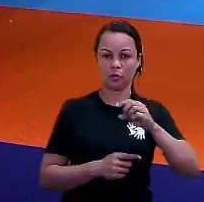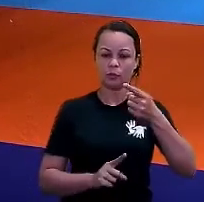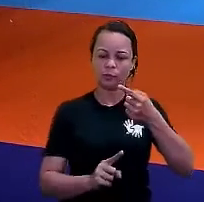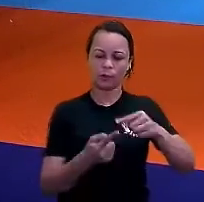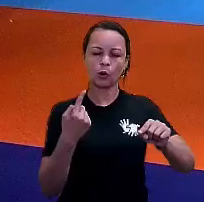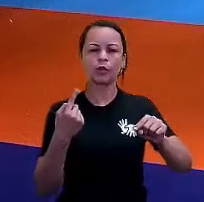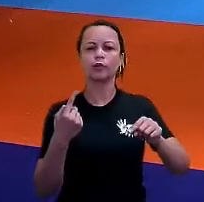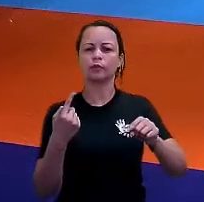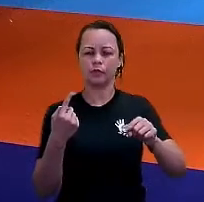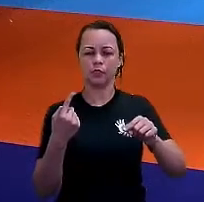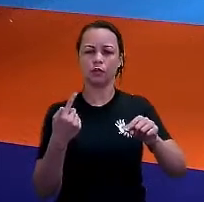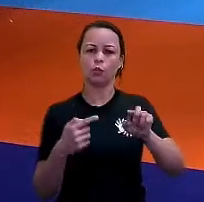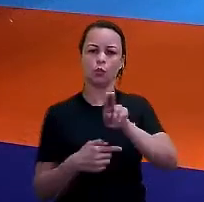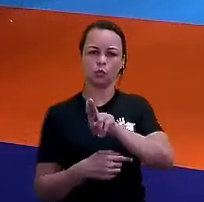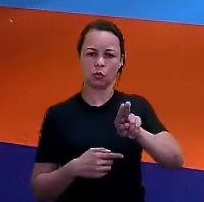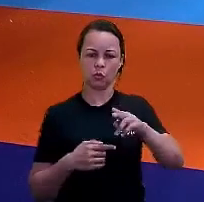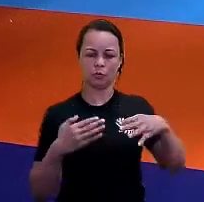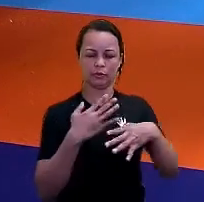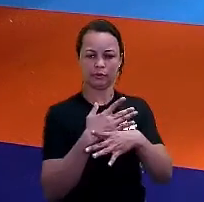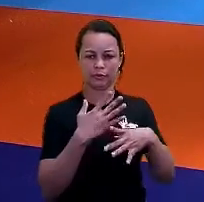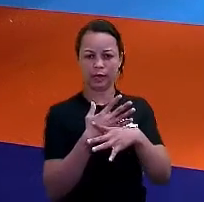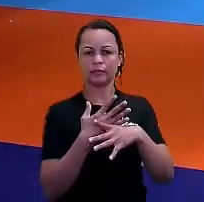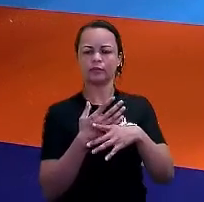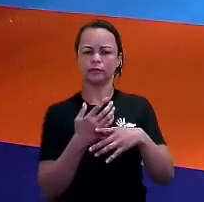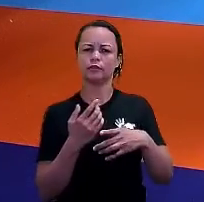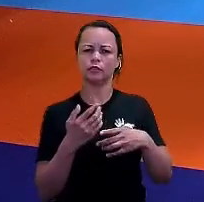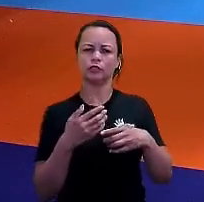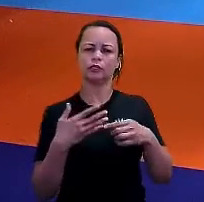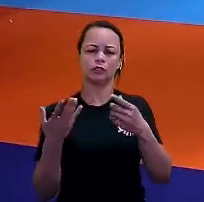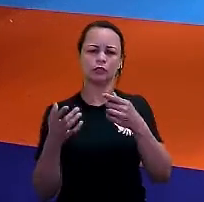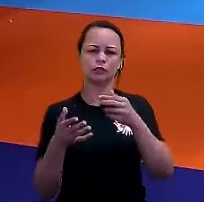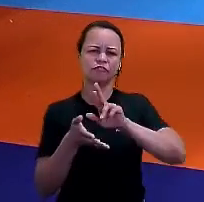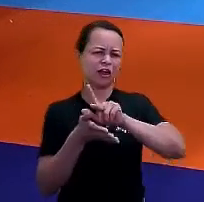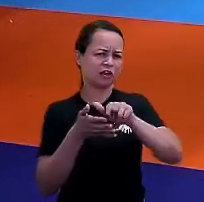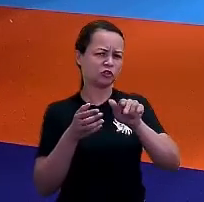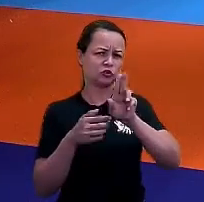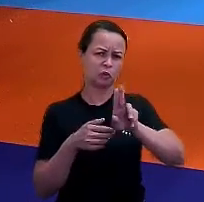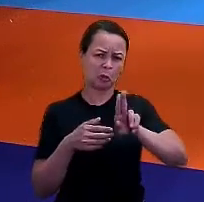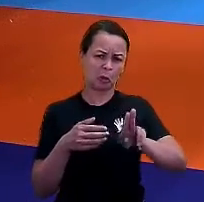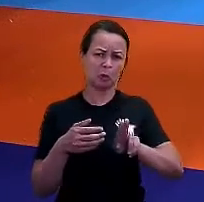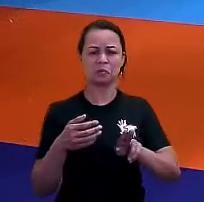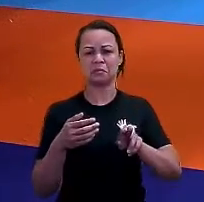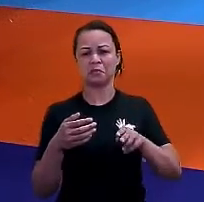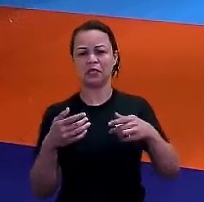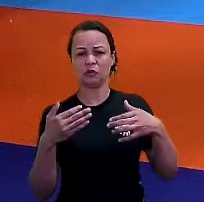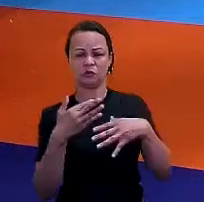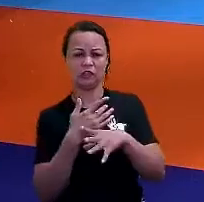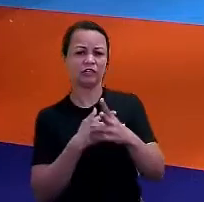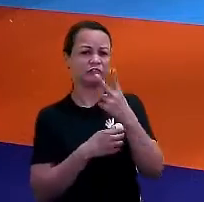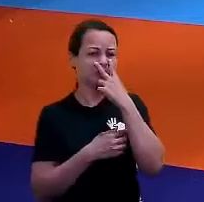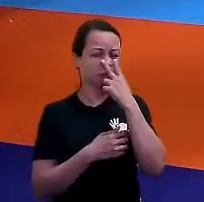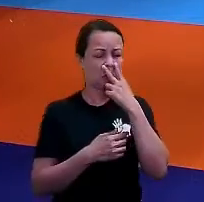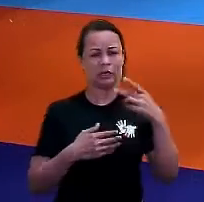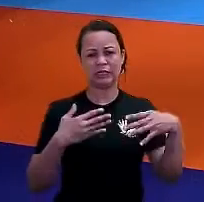proibiu o nome de cidades duplicadas. Aí já tinha outras cidades chamadas